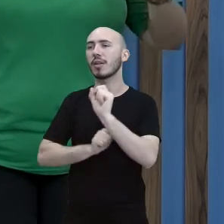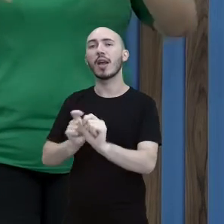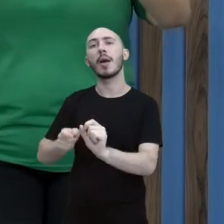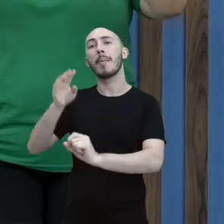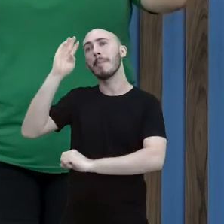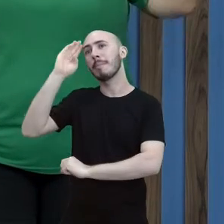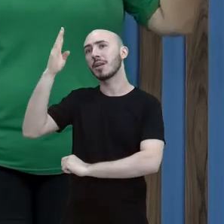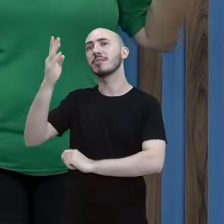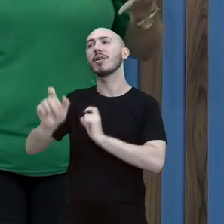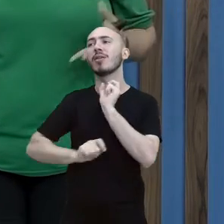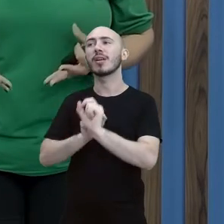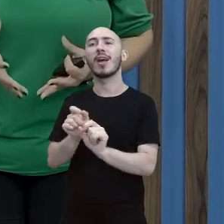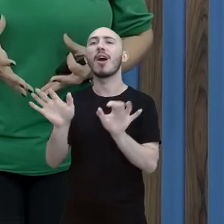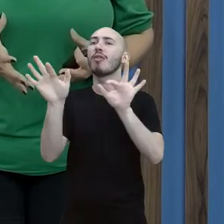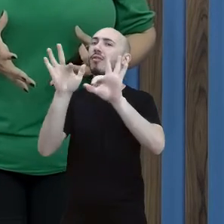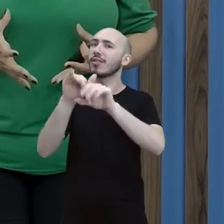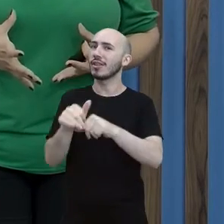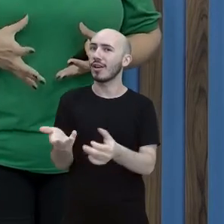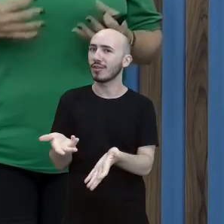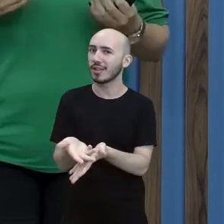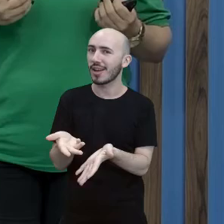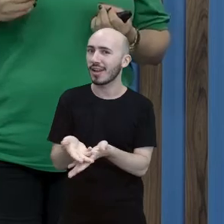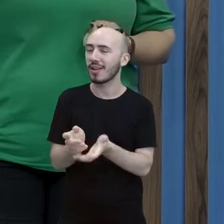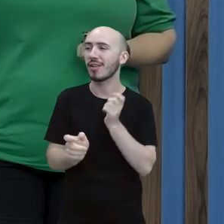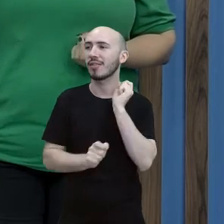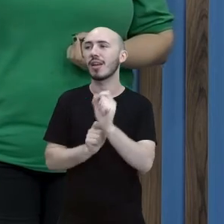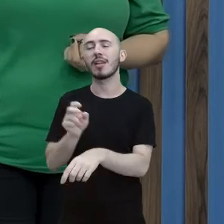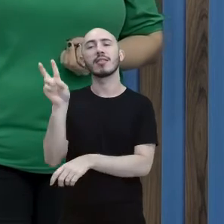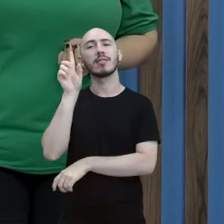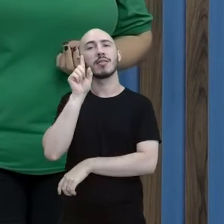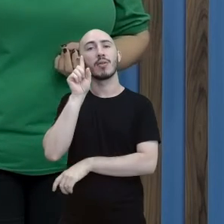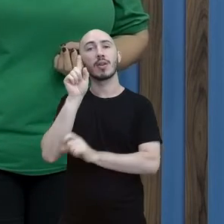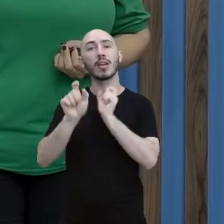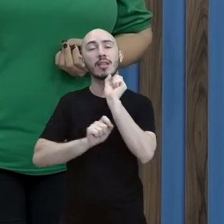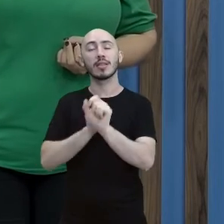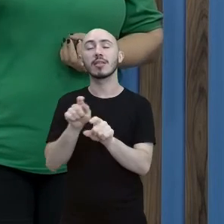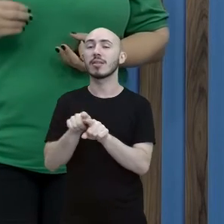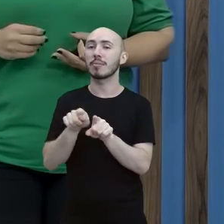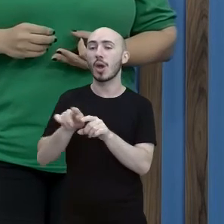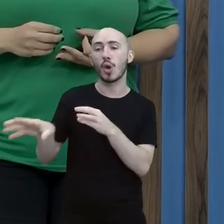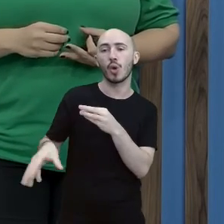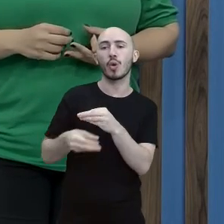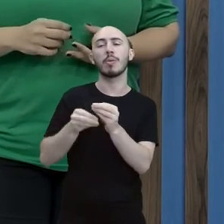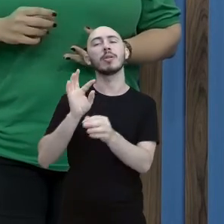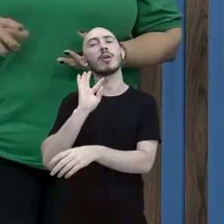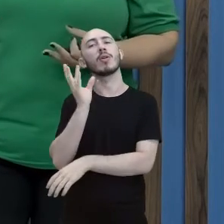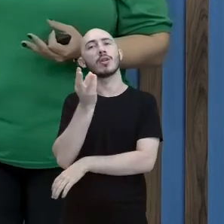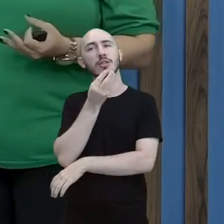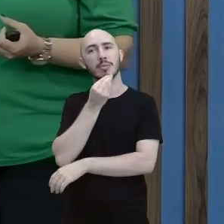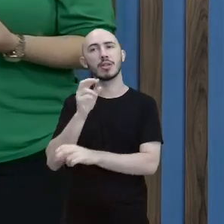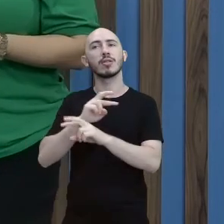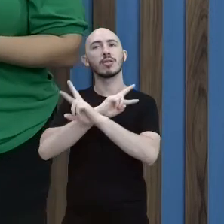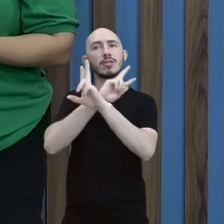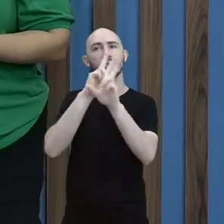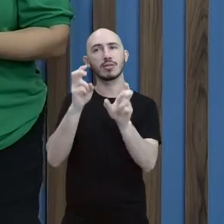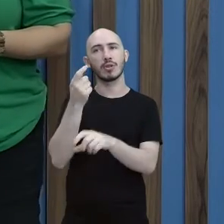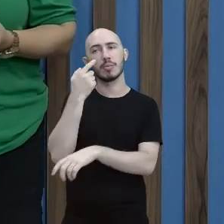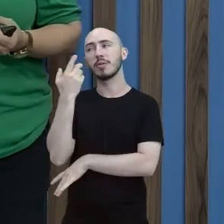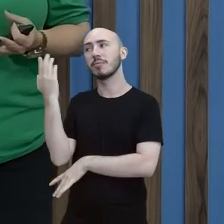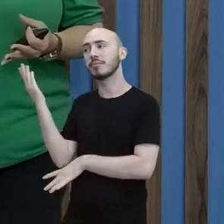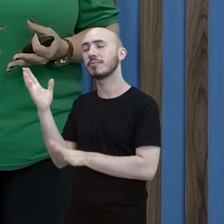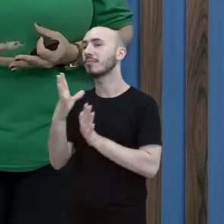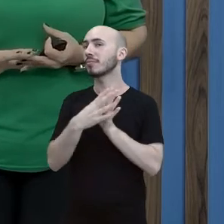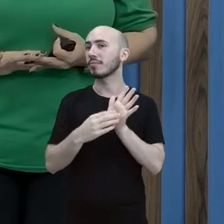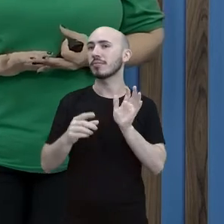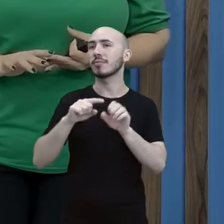bolo. É o finalzinho aí da nossa aula e também vai complementar esse conhecimento a respeito desse modelo